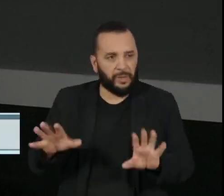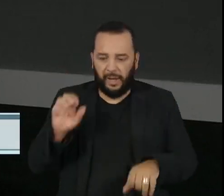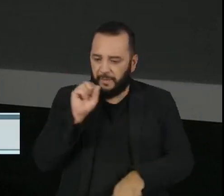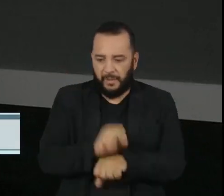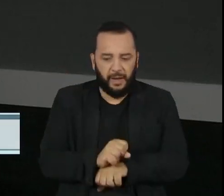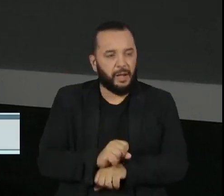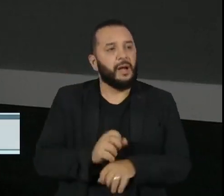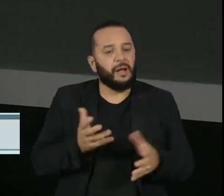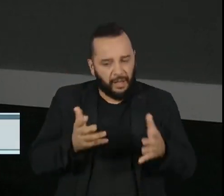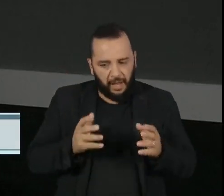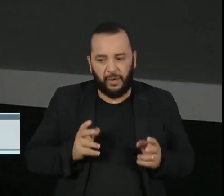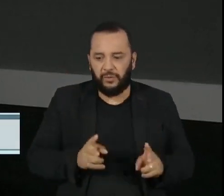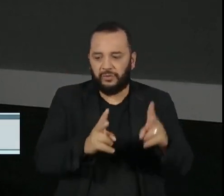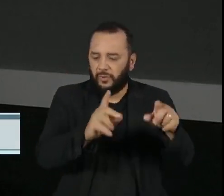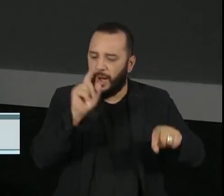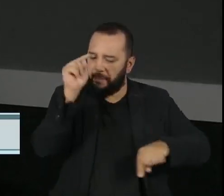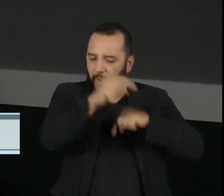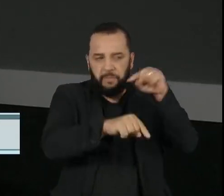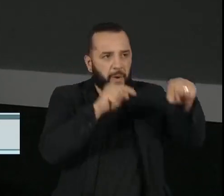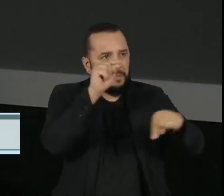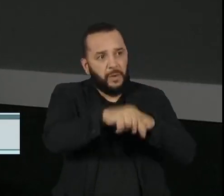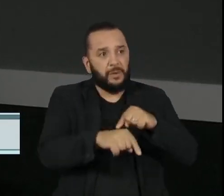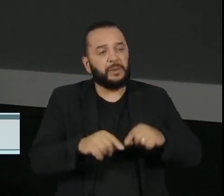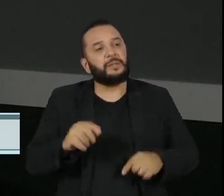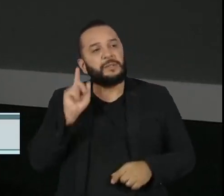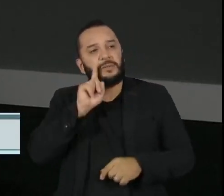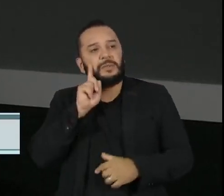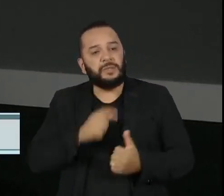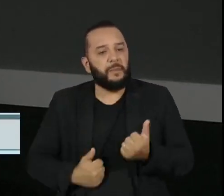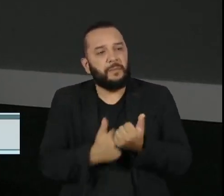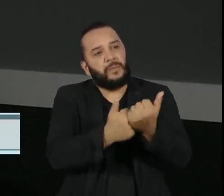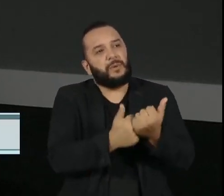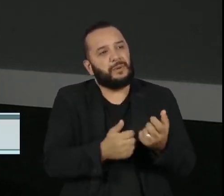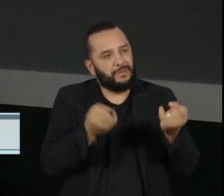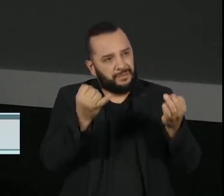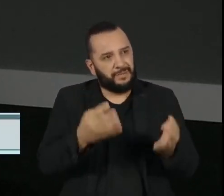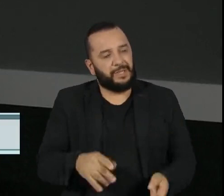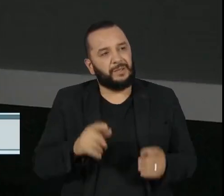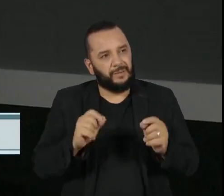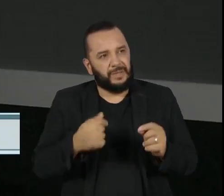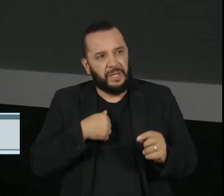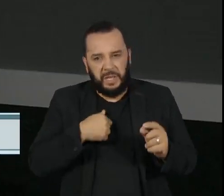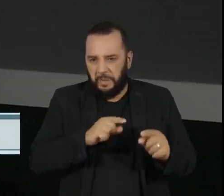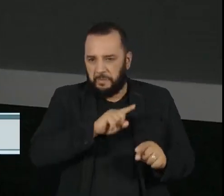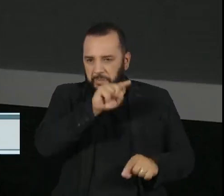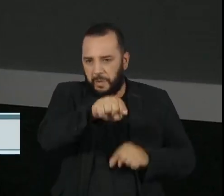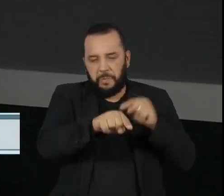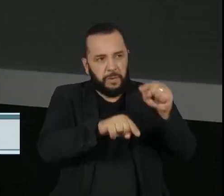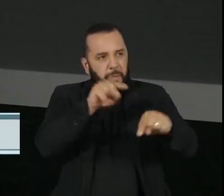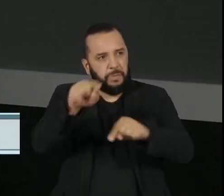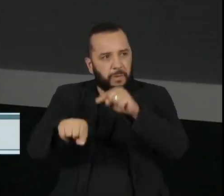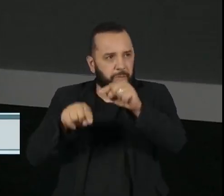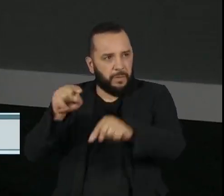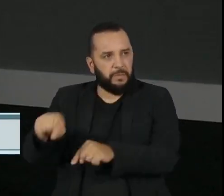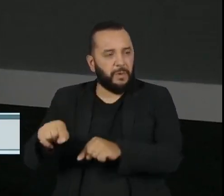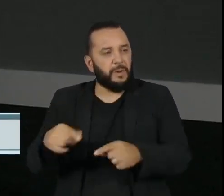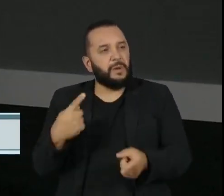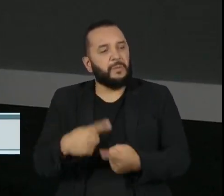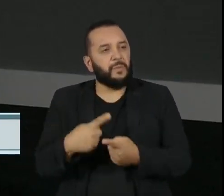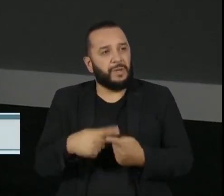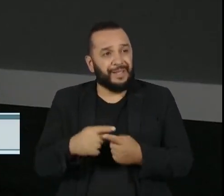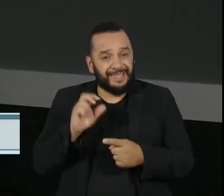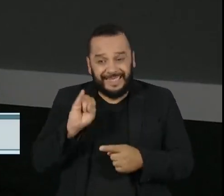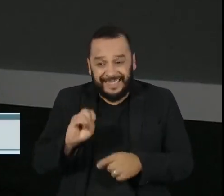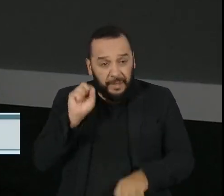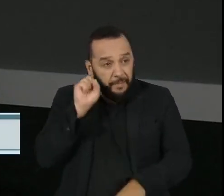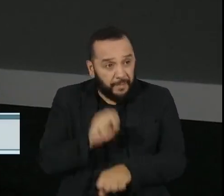que isso aconteça, alegando principalmente que isso daria oxigênio, fôlego para este grupo armado